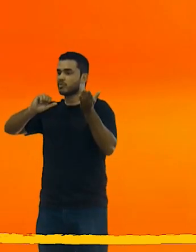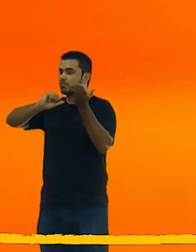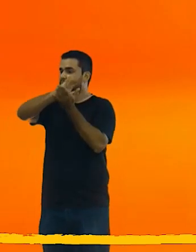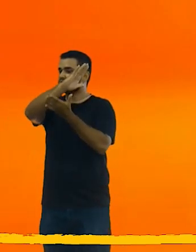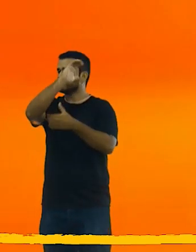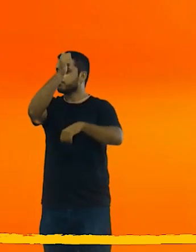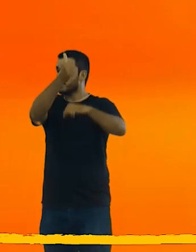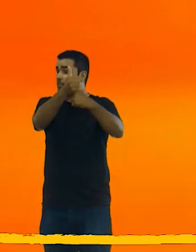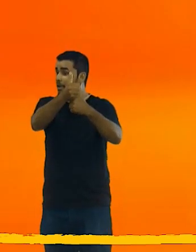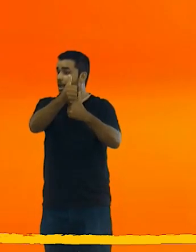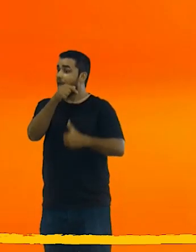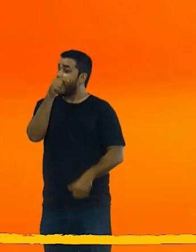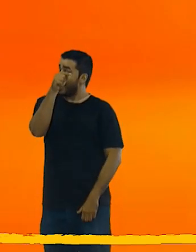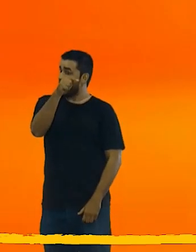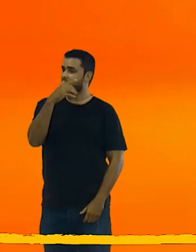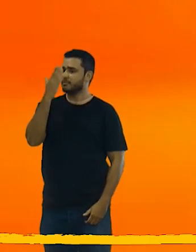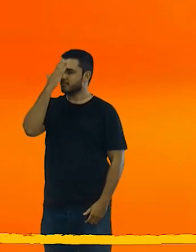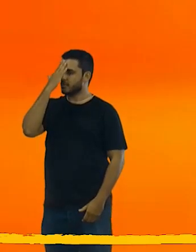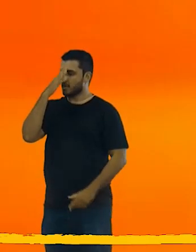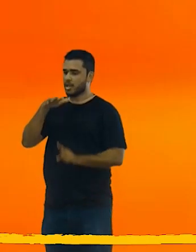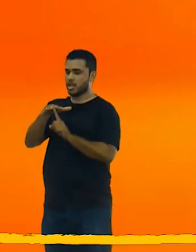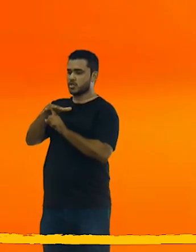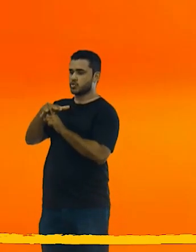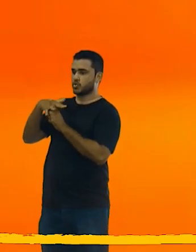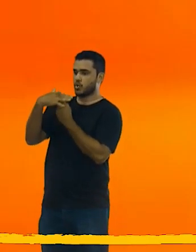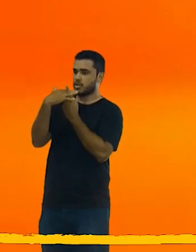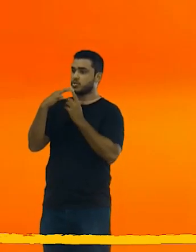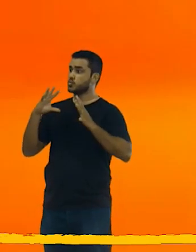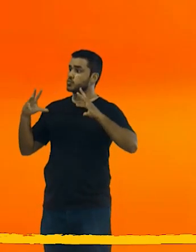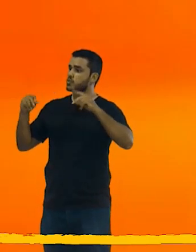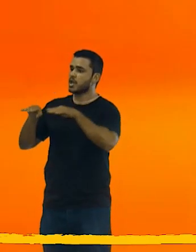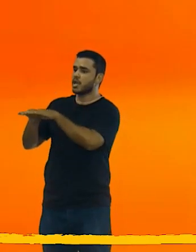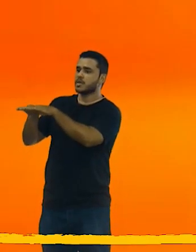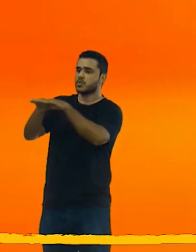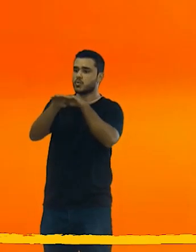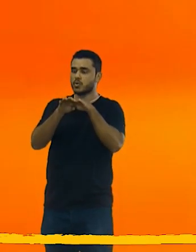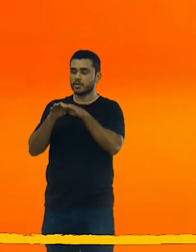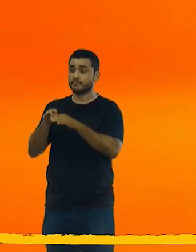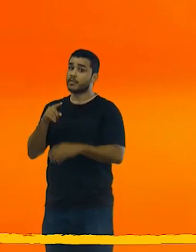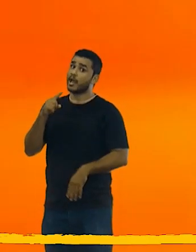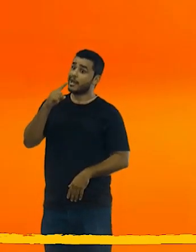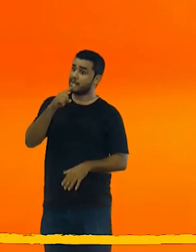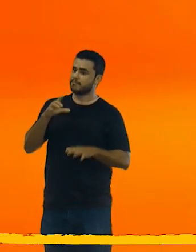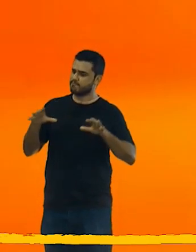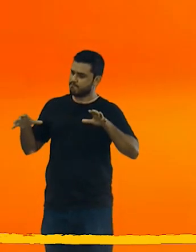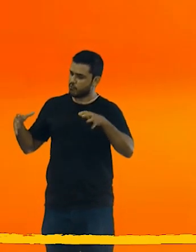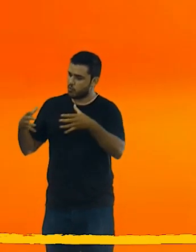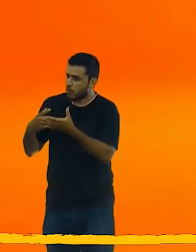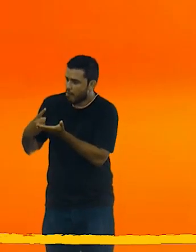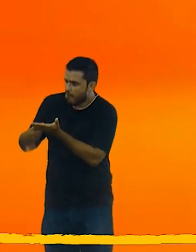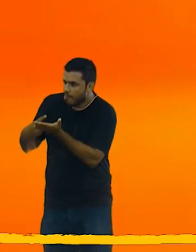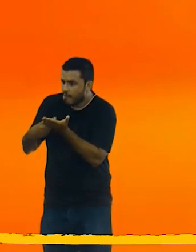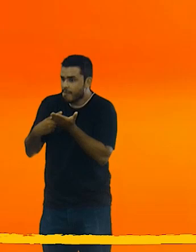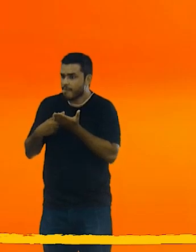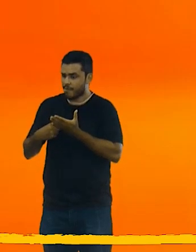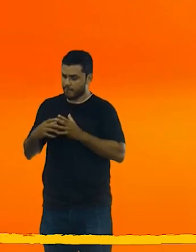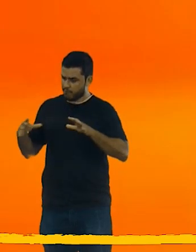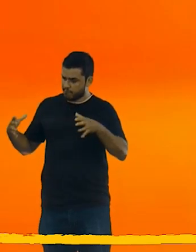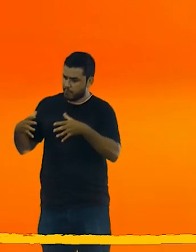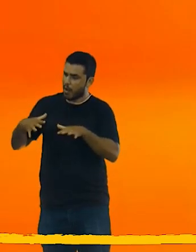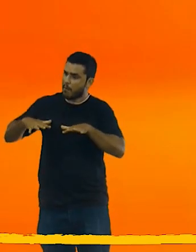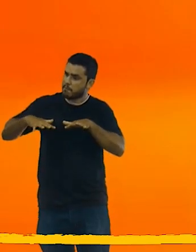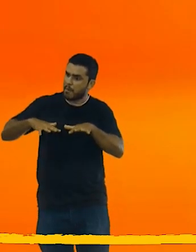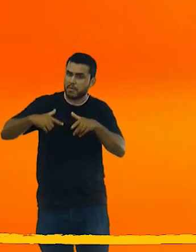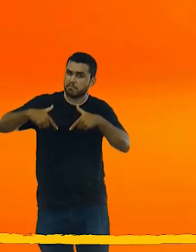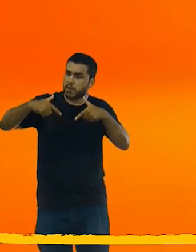uma África socialista? E crescem os movimentos na África acerca exatamente dessa